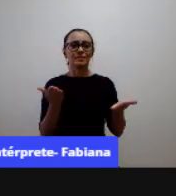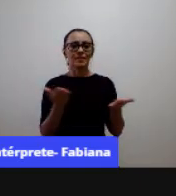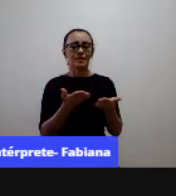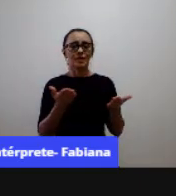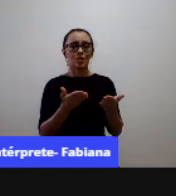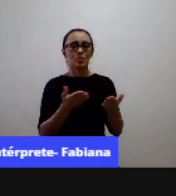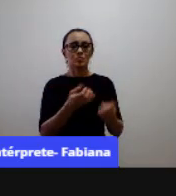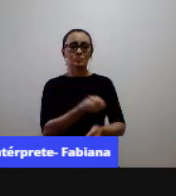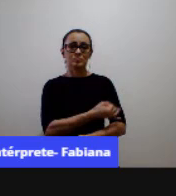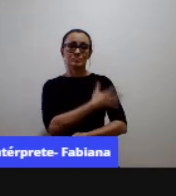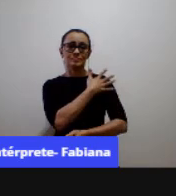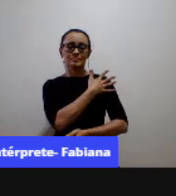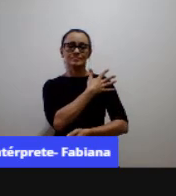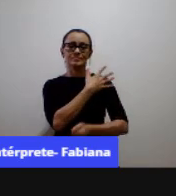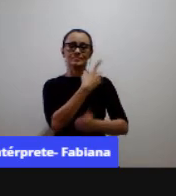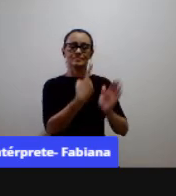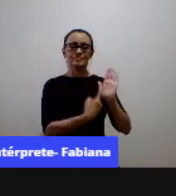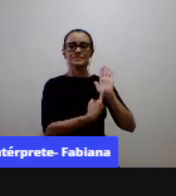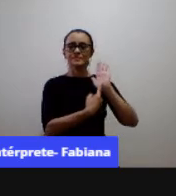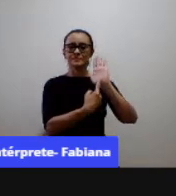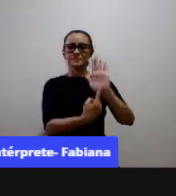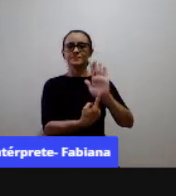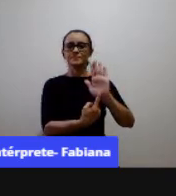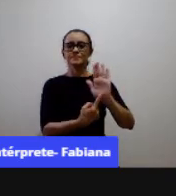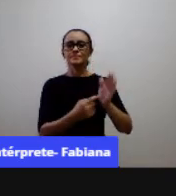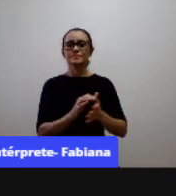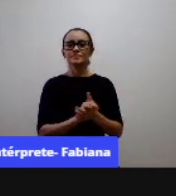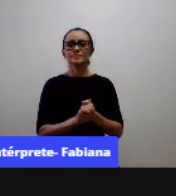um instrumento, né?